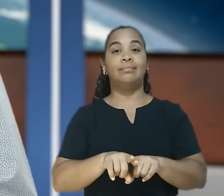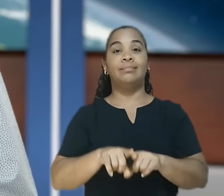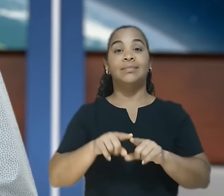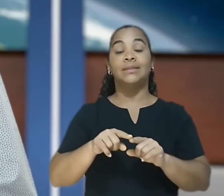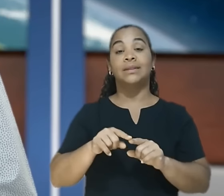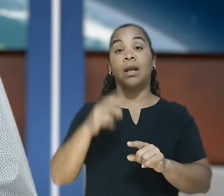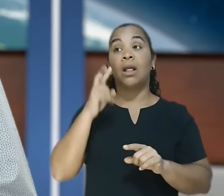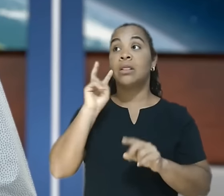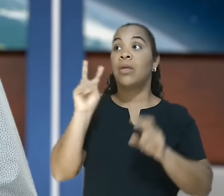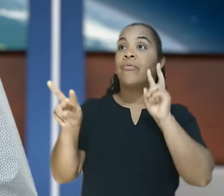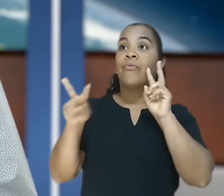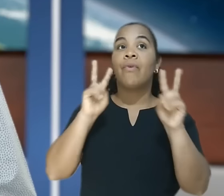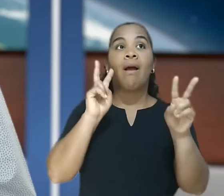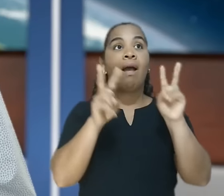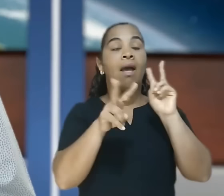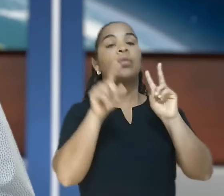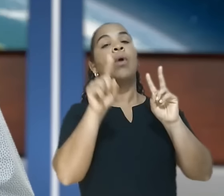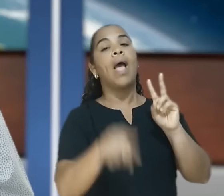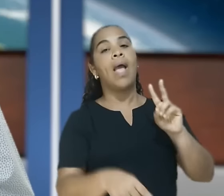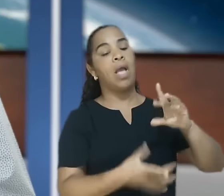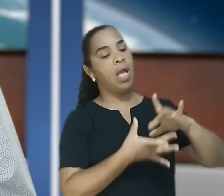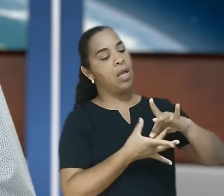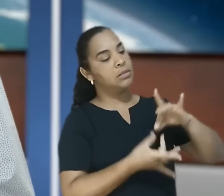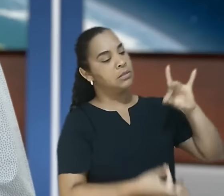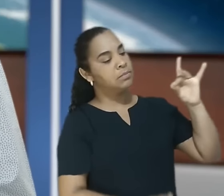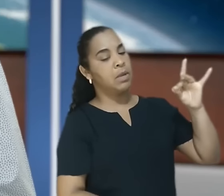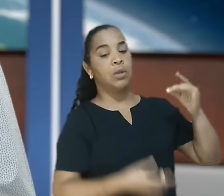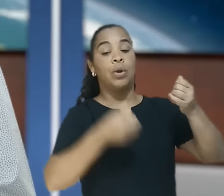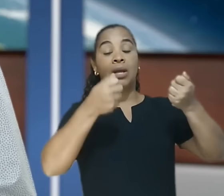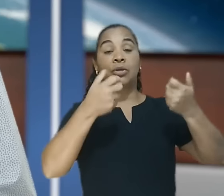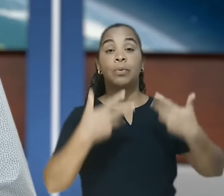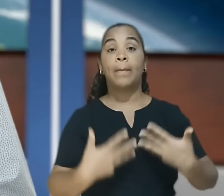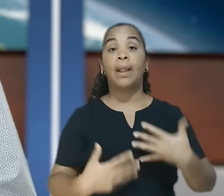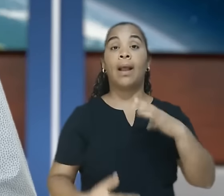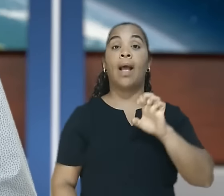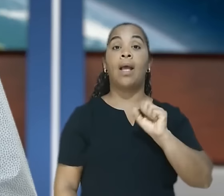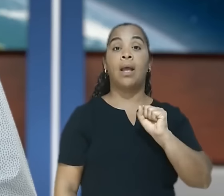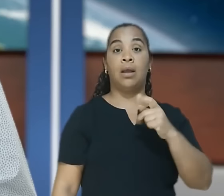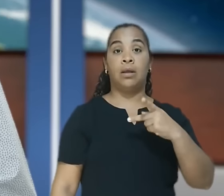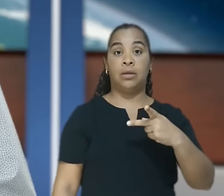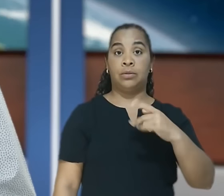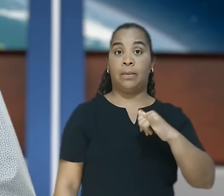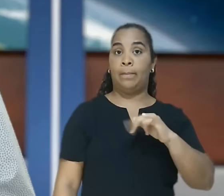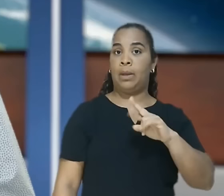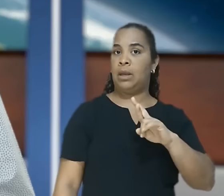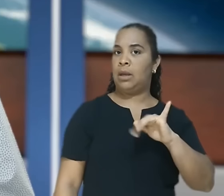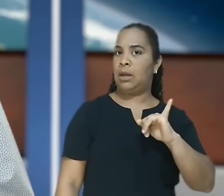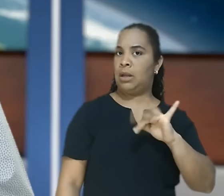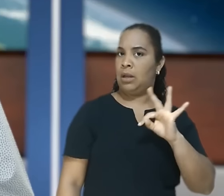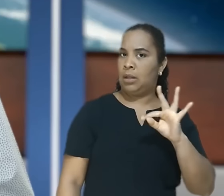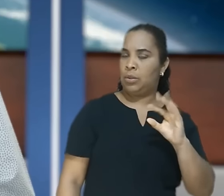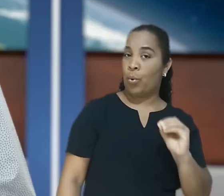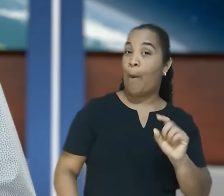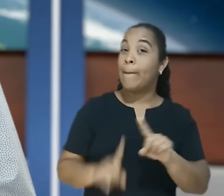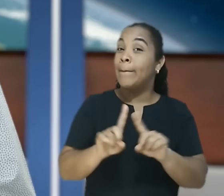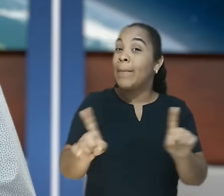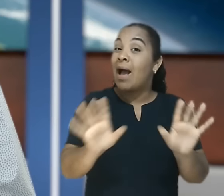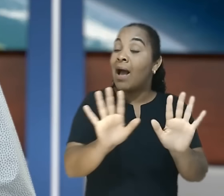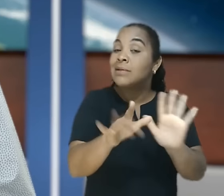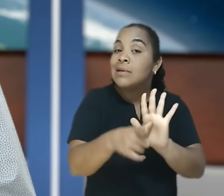espíritos Explicar o que é espírito Mas para tanto Os pais Devem conhecer O